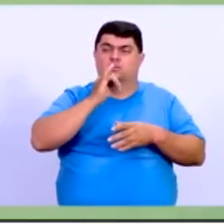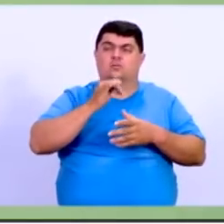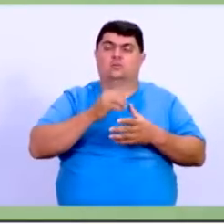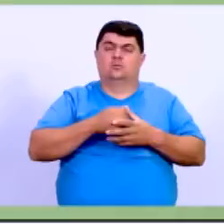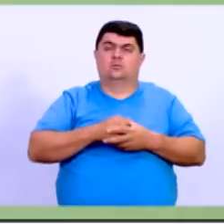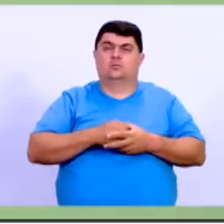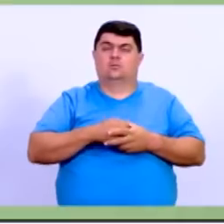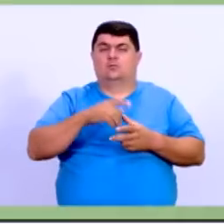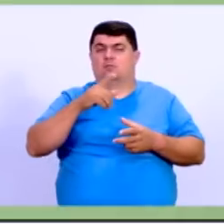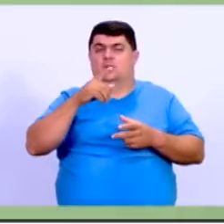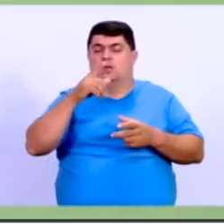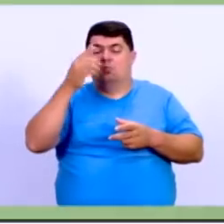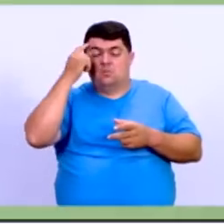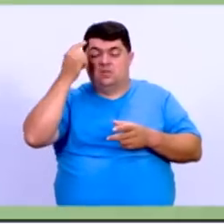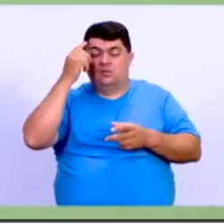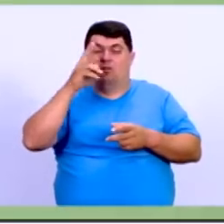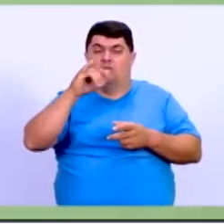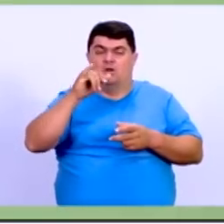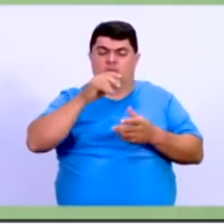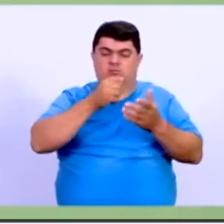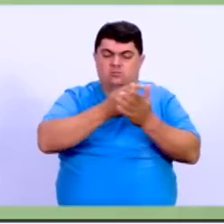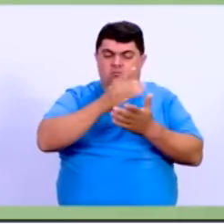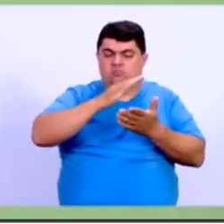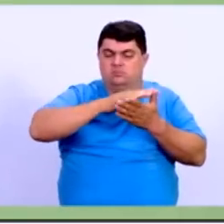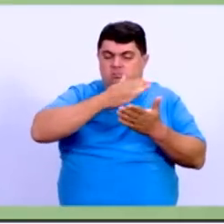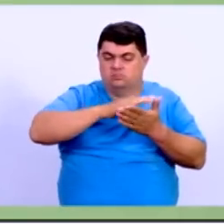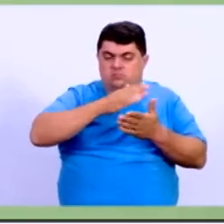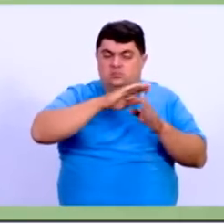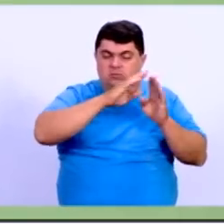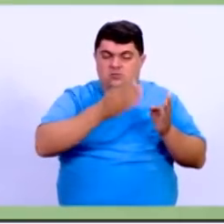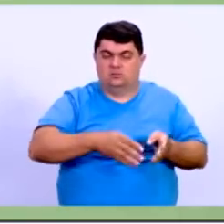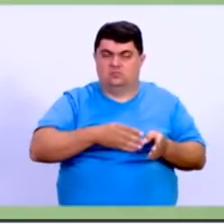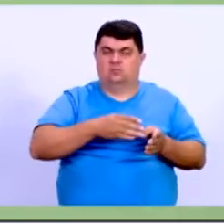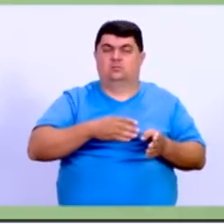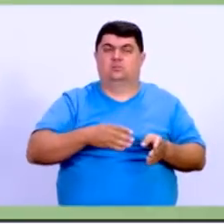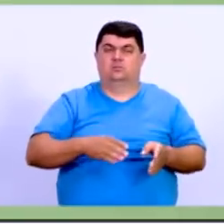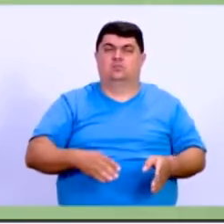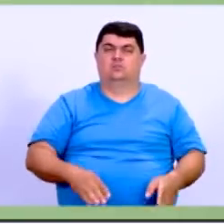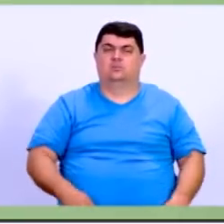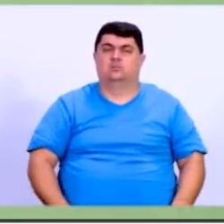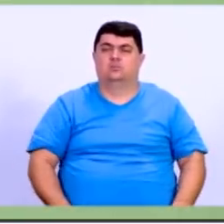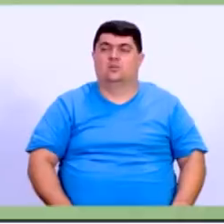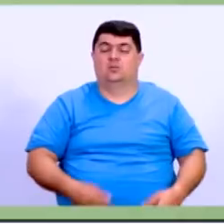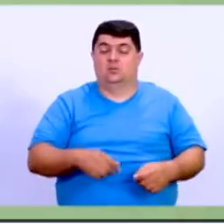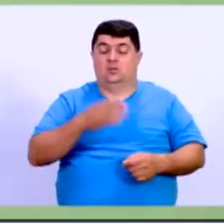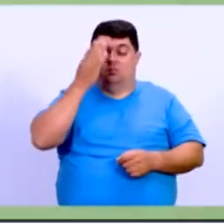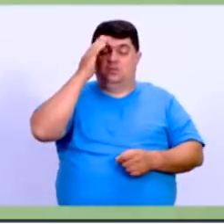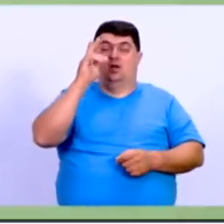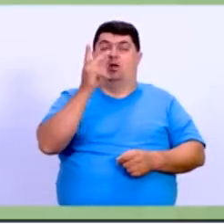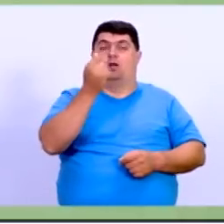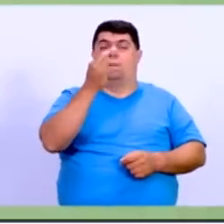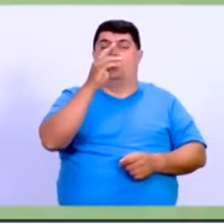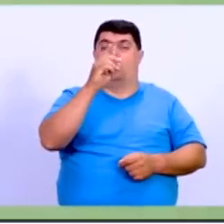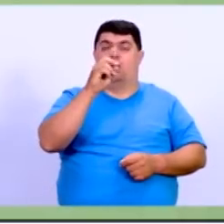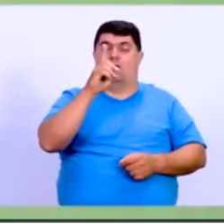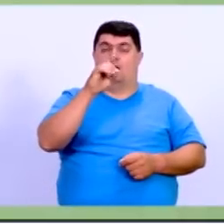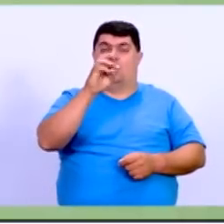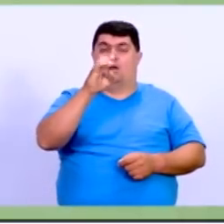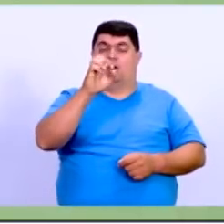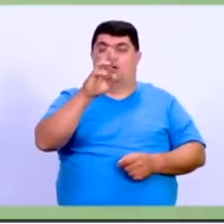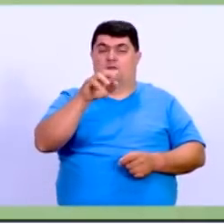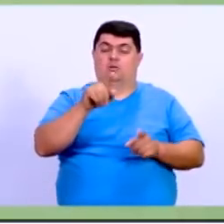consideração quando você estiver falando de servidor de rede. Ó. Tem que levar em consideração o hardware,